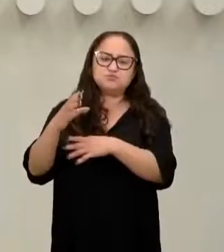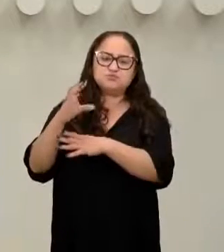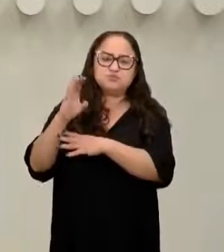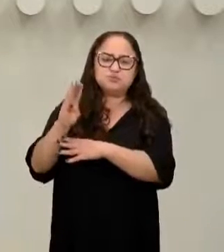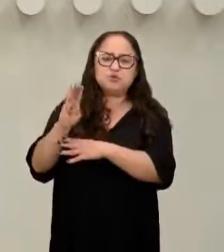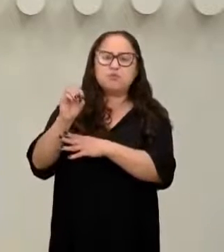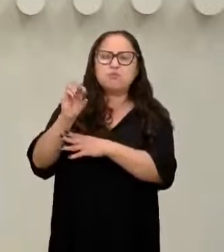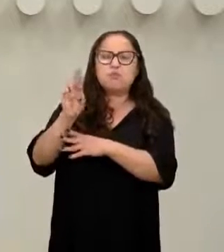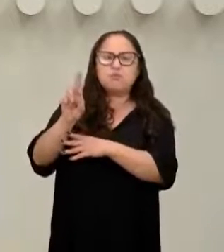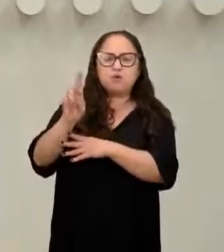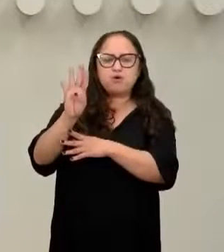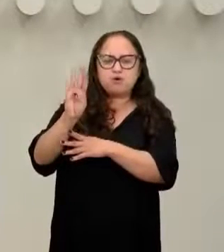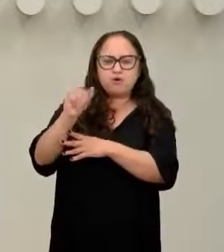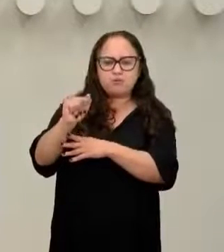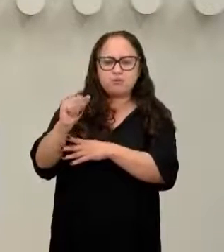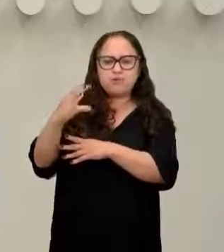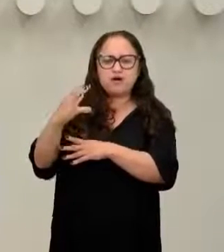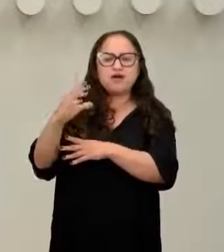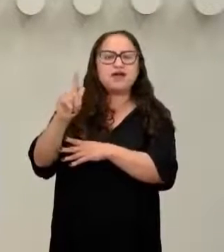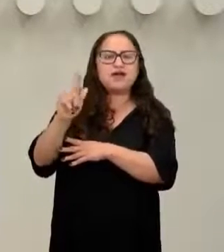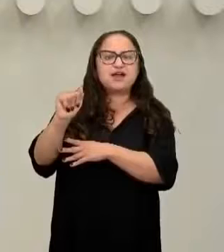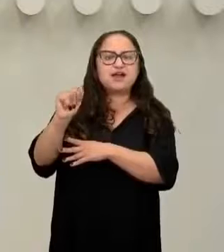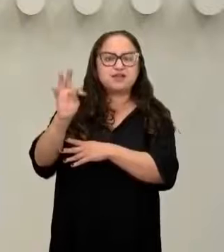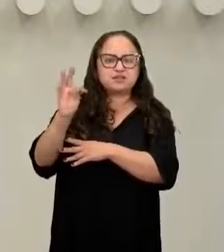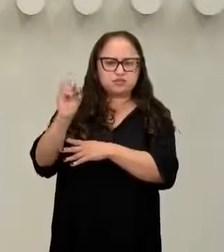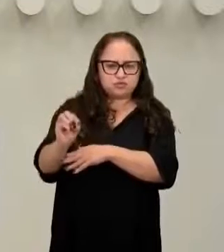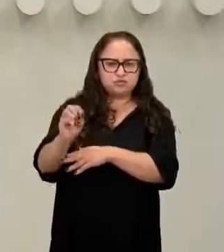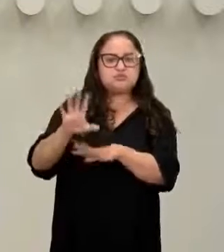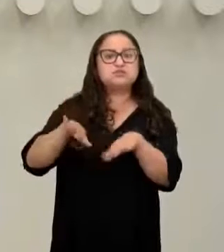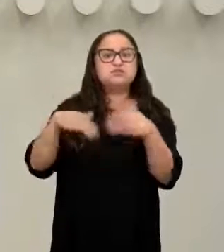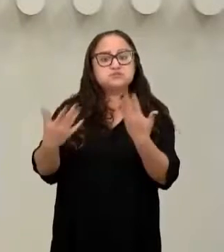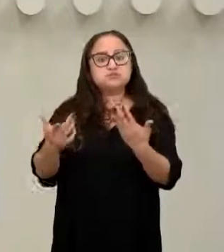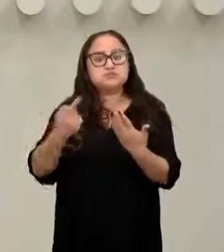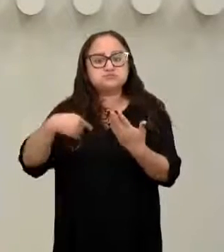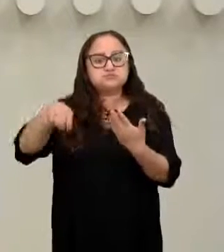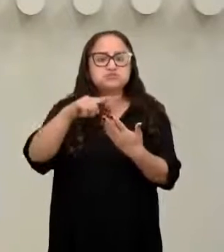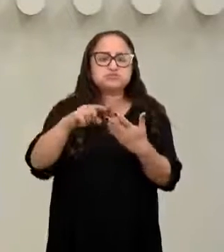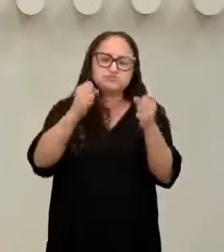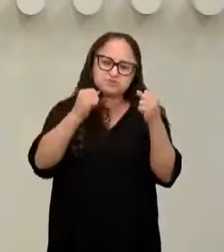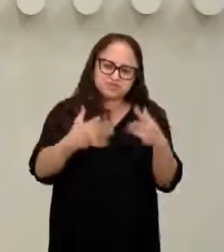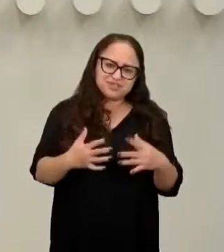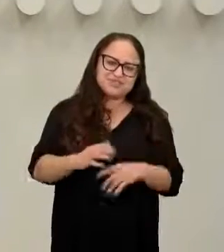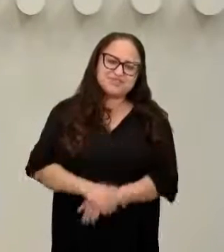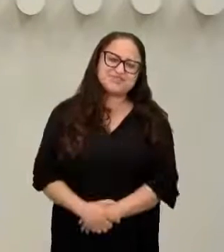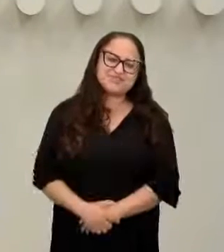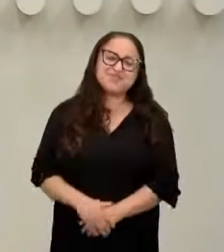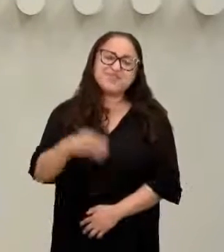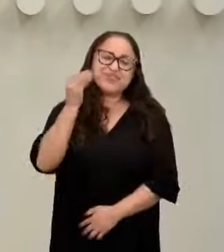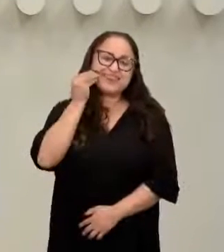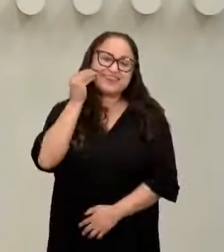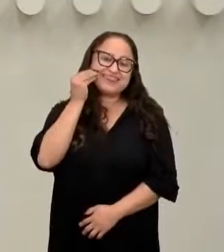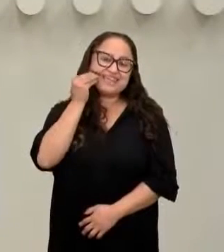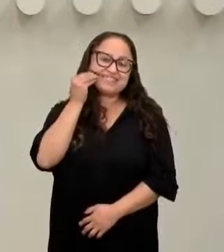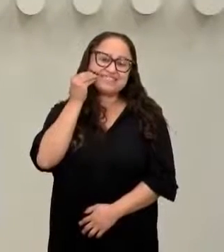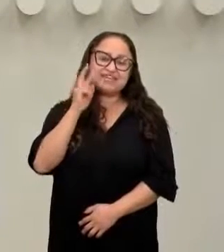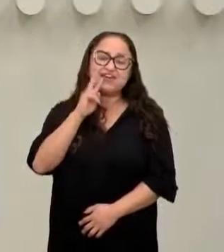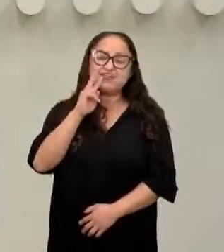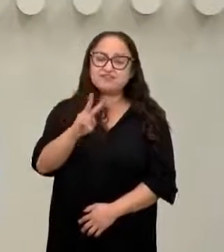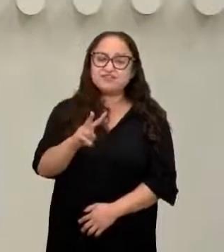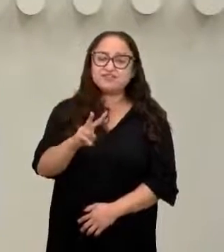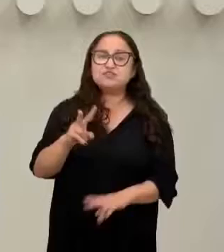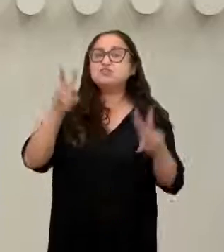está entrando na seara do artigo de opinião. Estou falando demais? Vamos tentar ver isso em relação a um